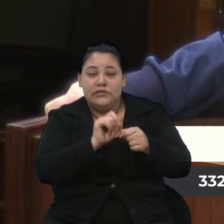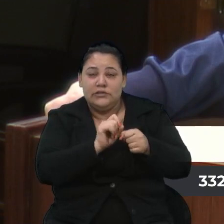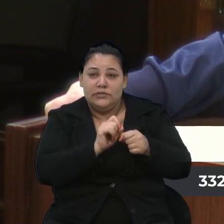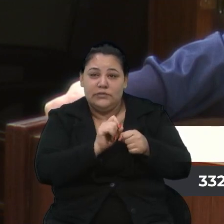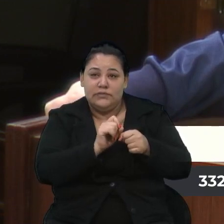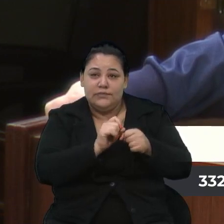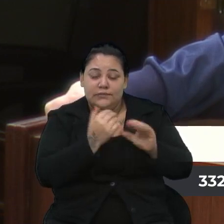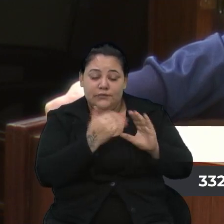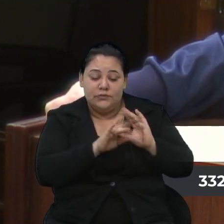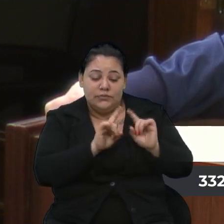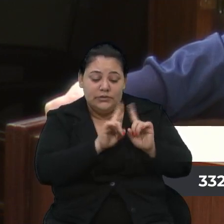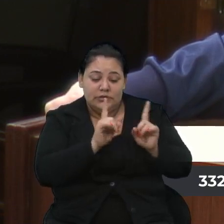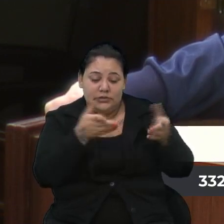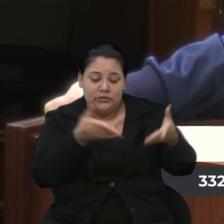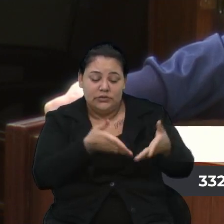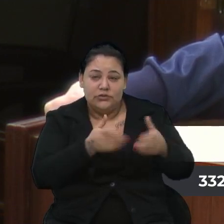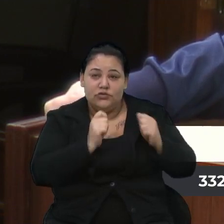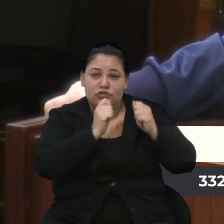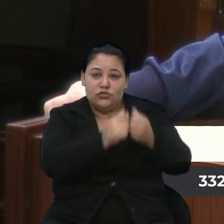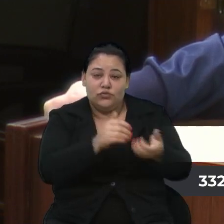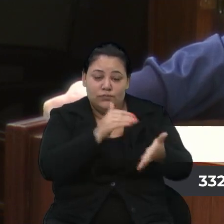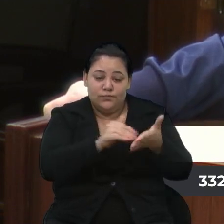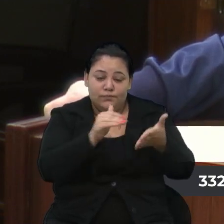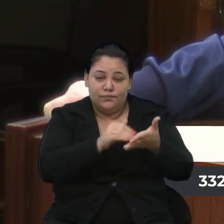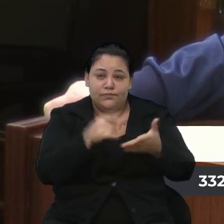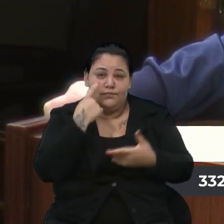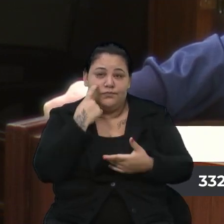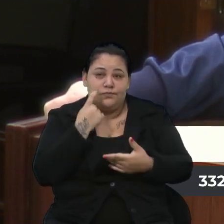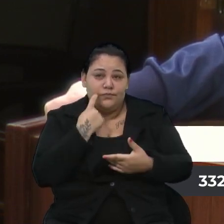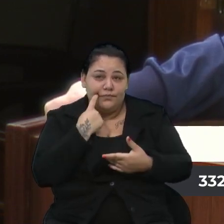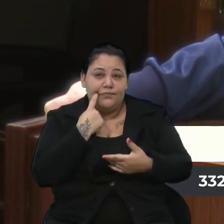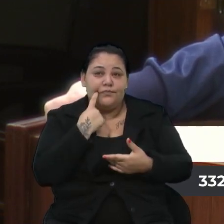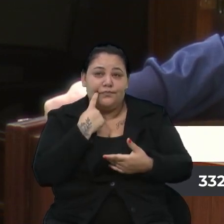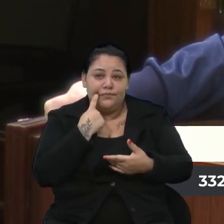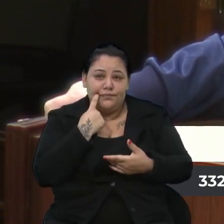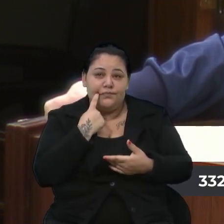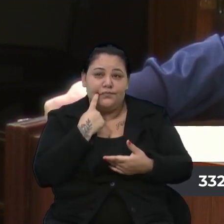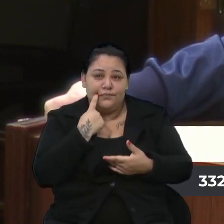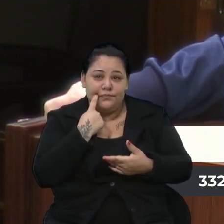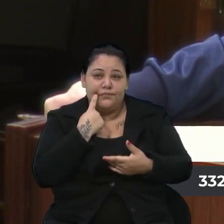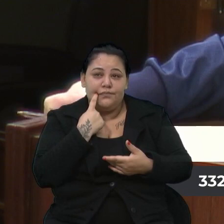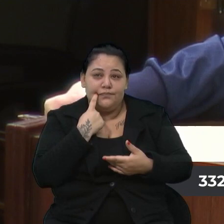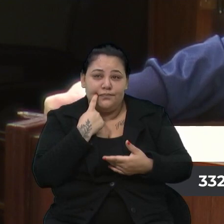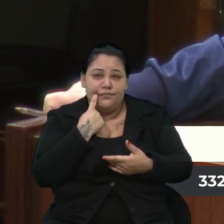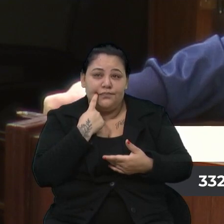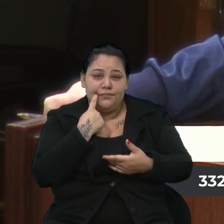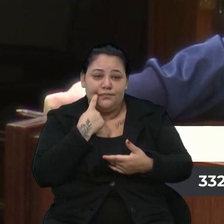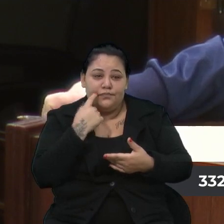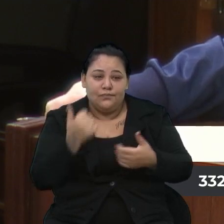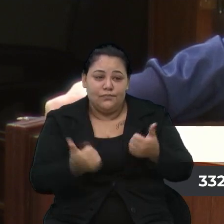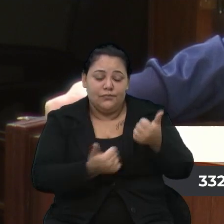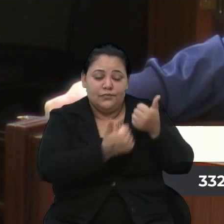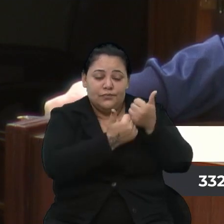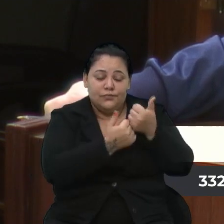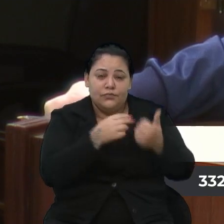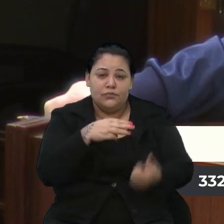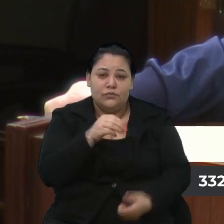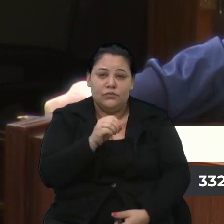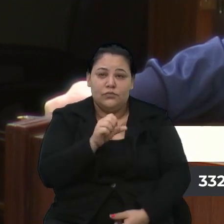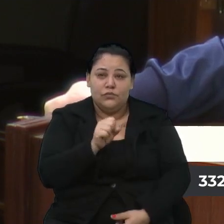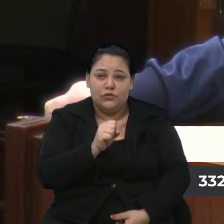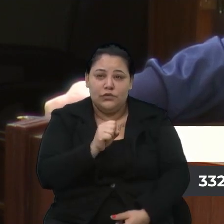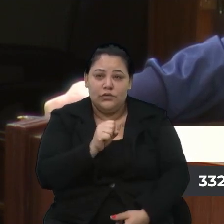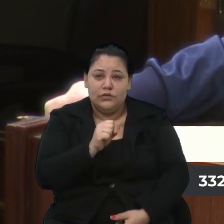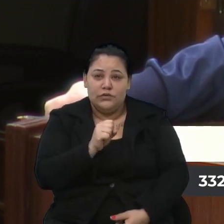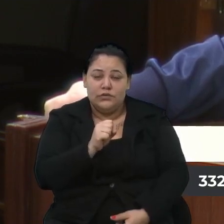agora, através do secretário Wagner Petrini, moleque, com seu assessor, o Mosquen, Bomir